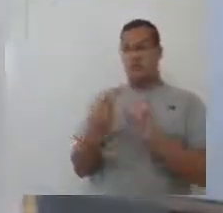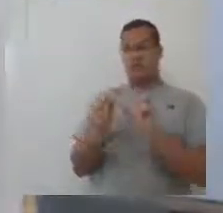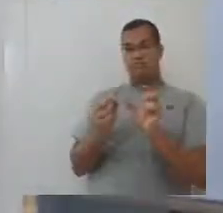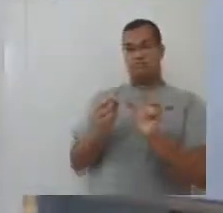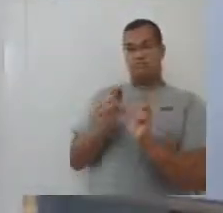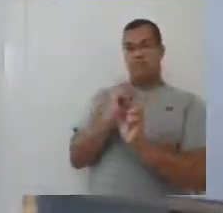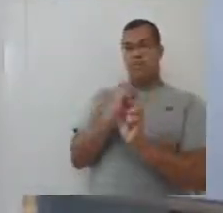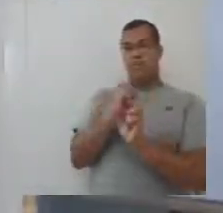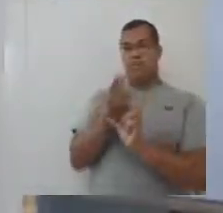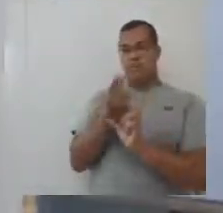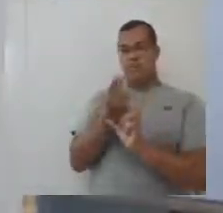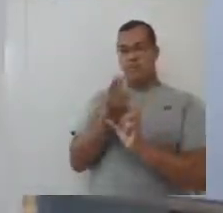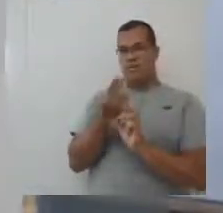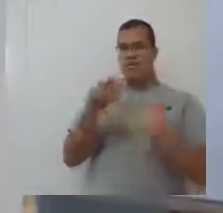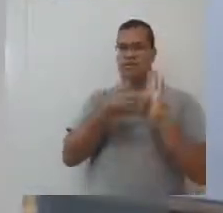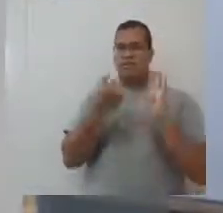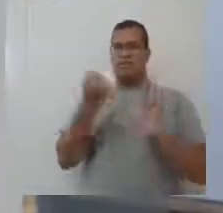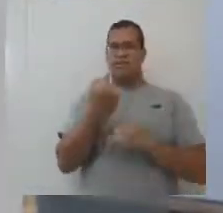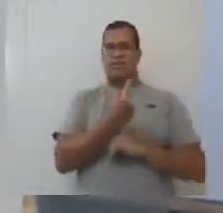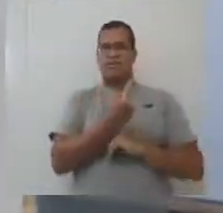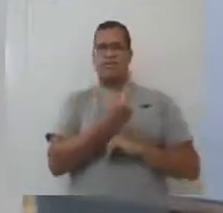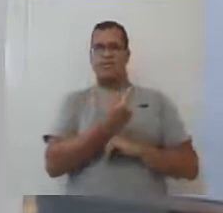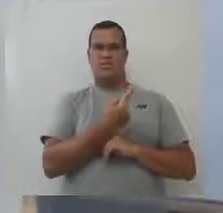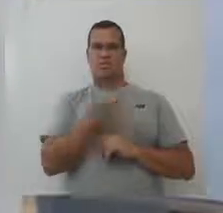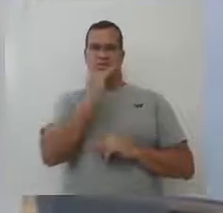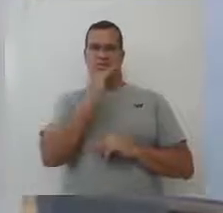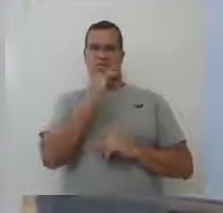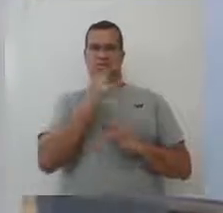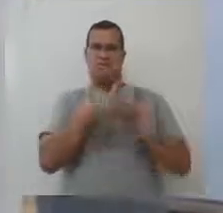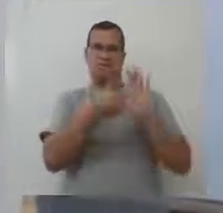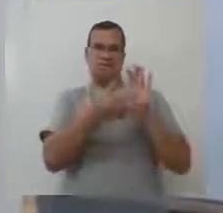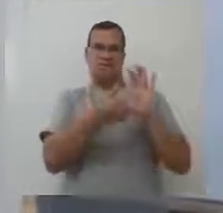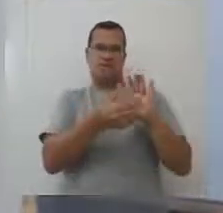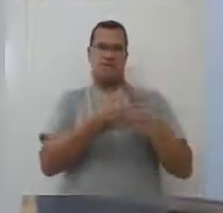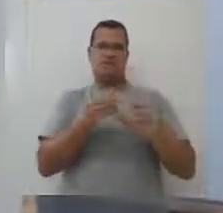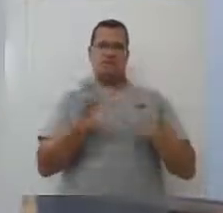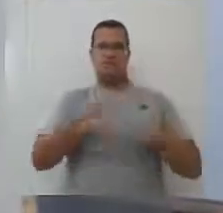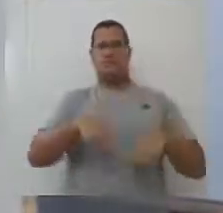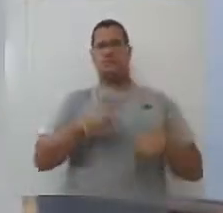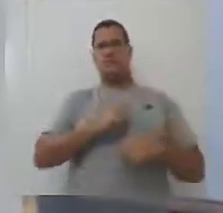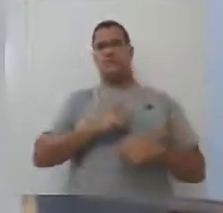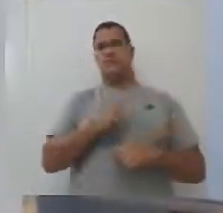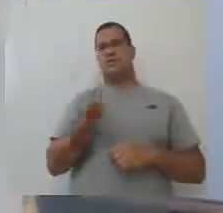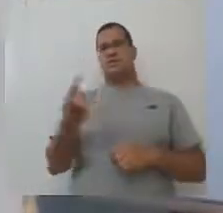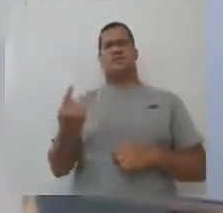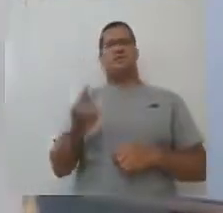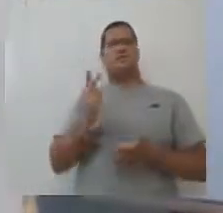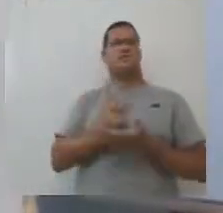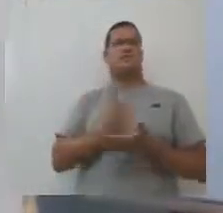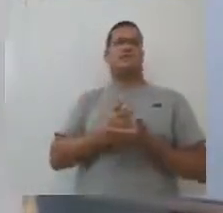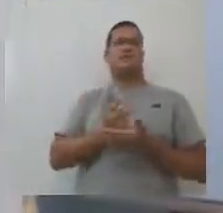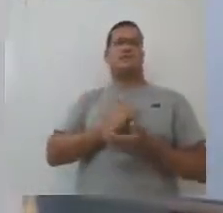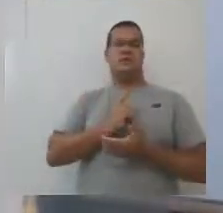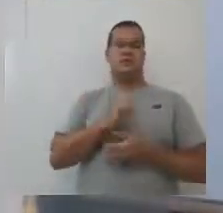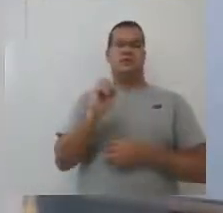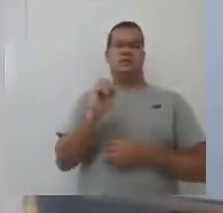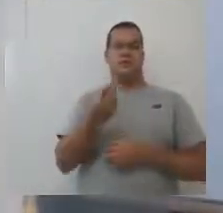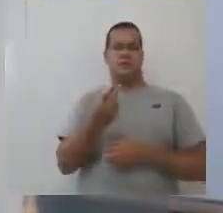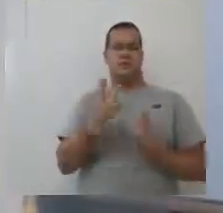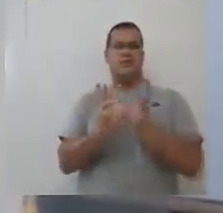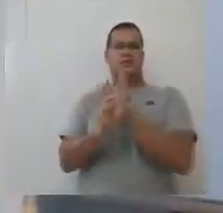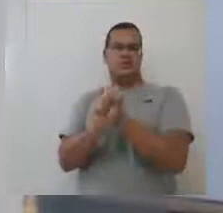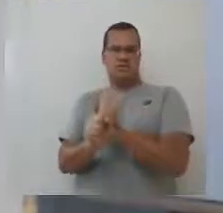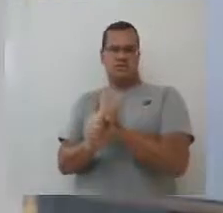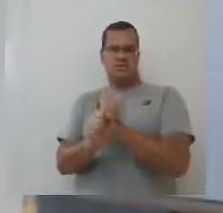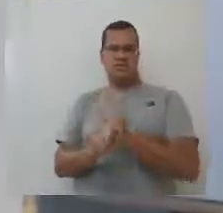vai excluir mutuamente eventos, aonde o evento tem que ser exclusivo, sempre você vai ter que usar uma soma no